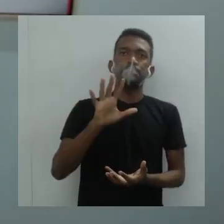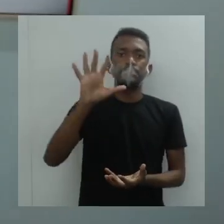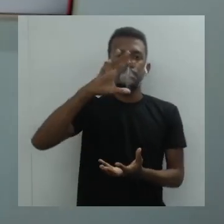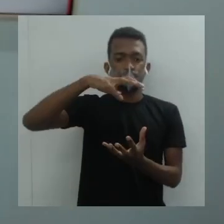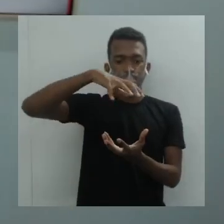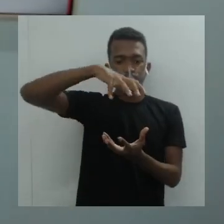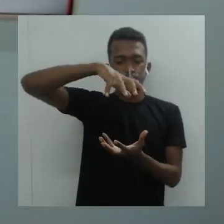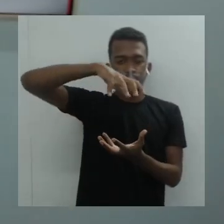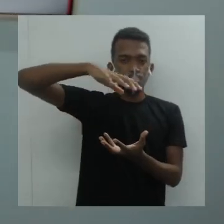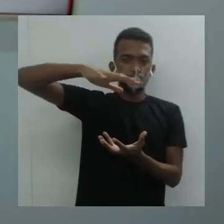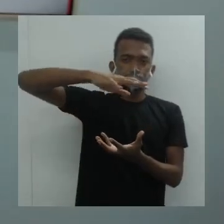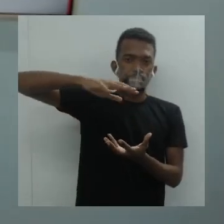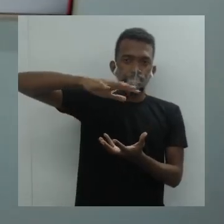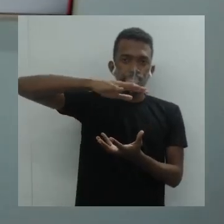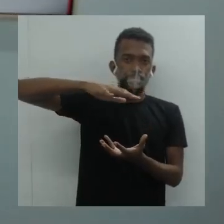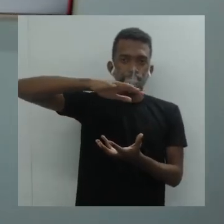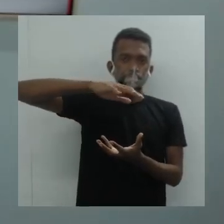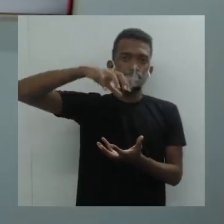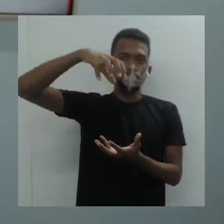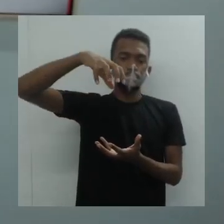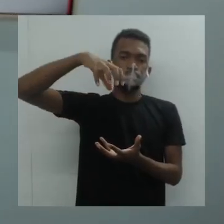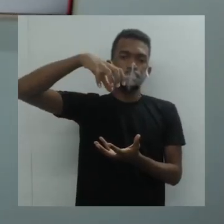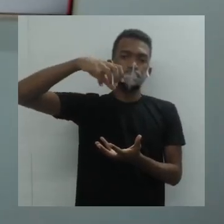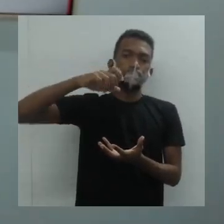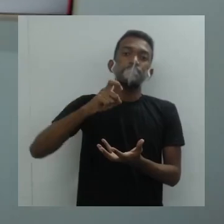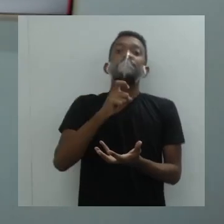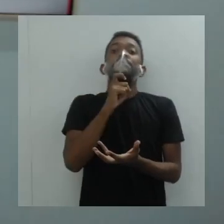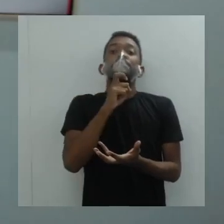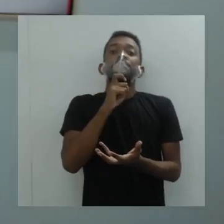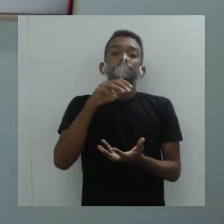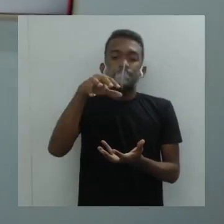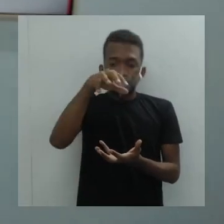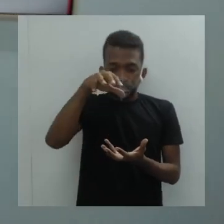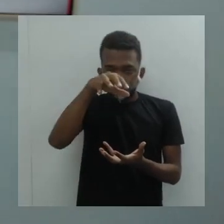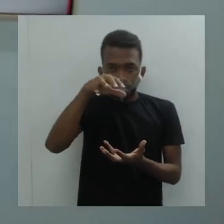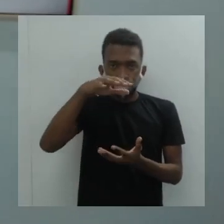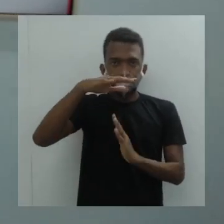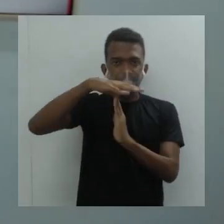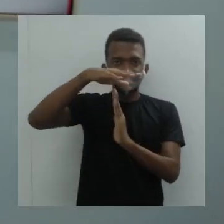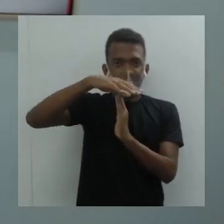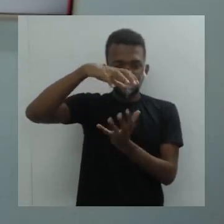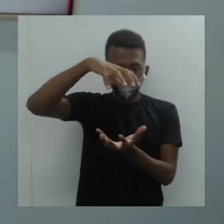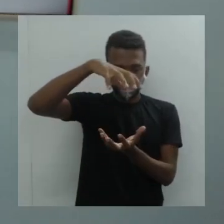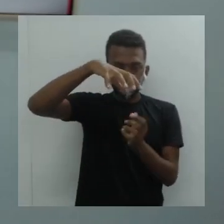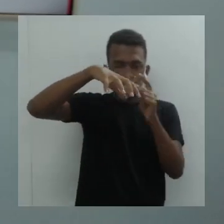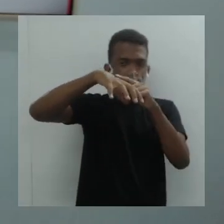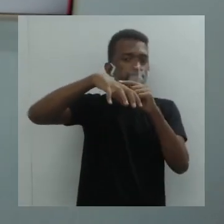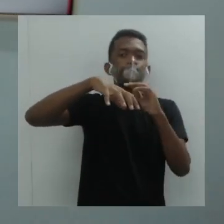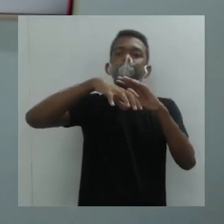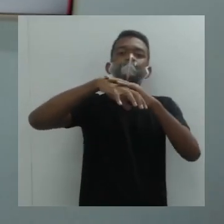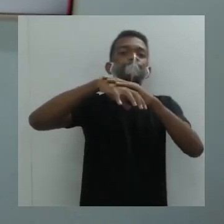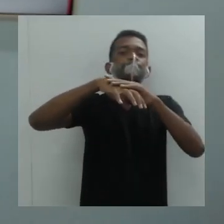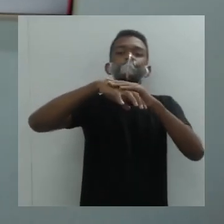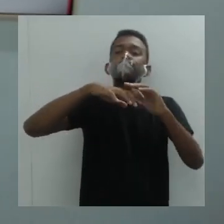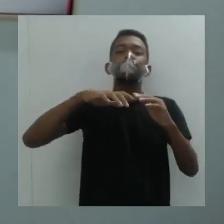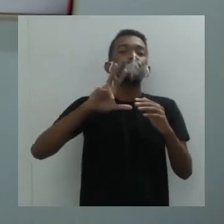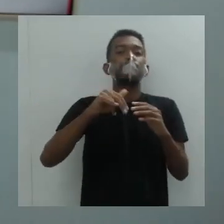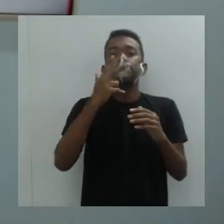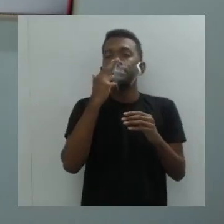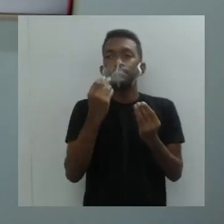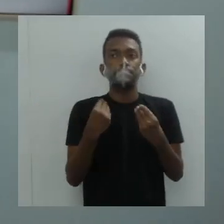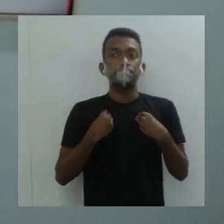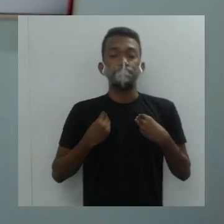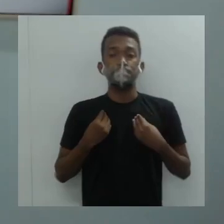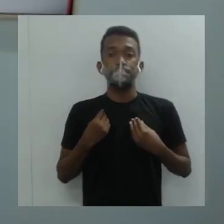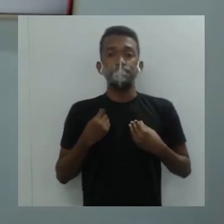Polar Ártico, por exemplo. Vamos lá para aquele frio, para aquelas regiões onde não oferece